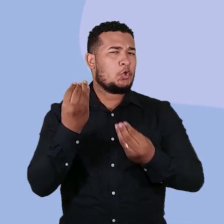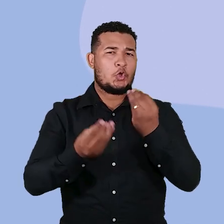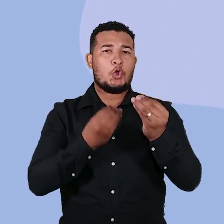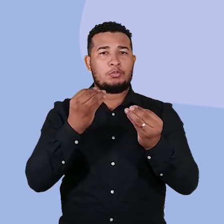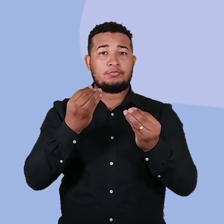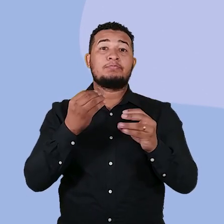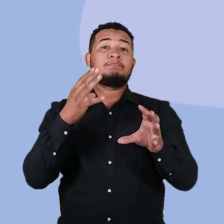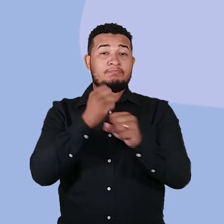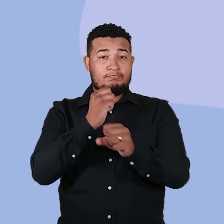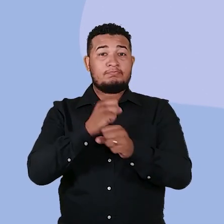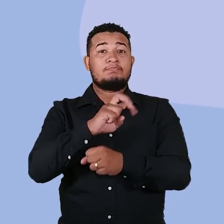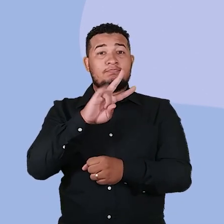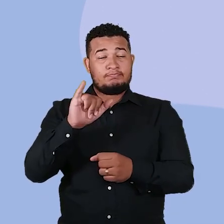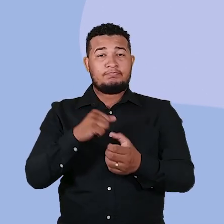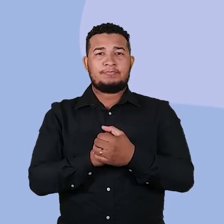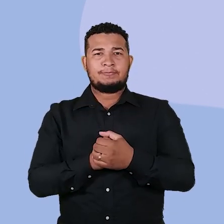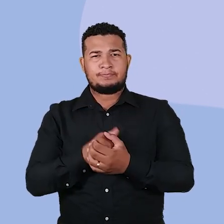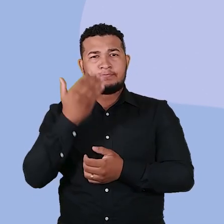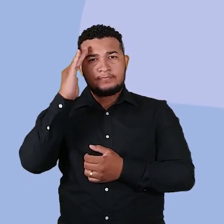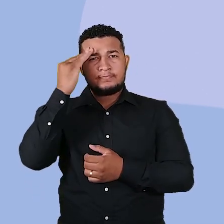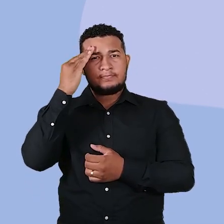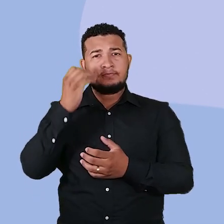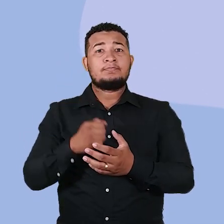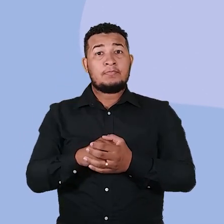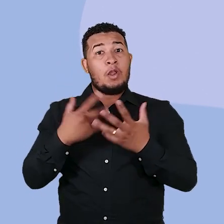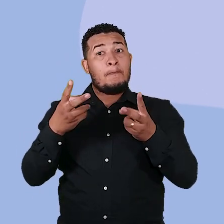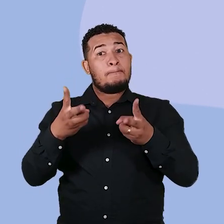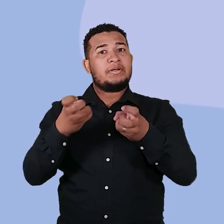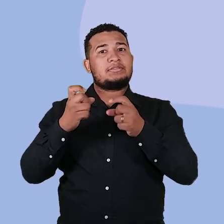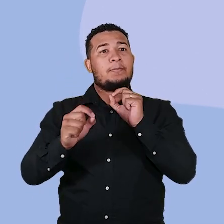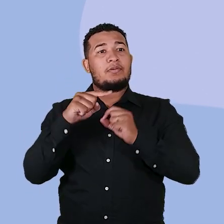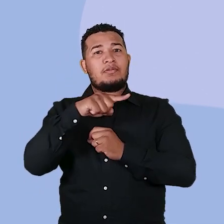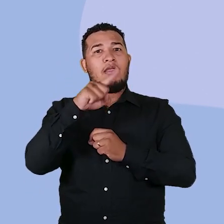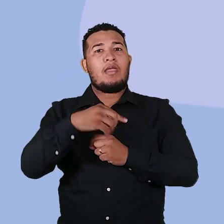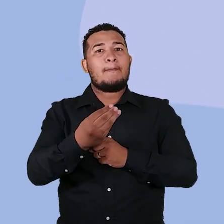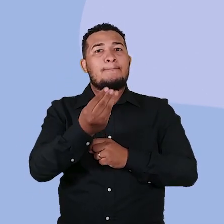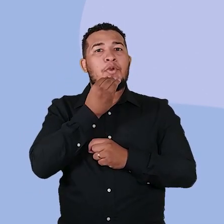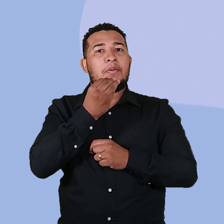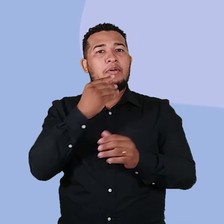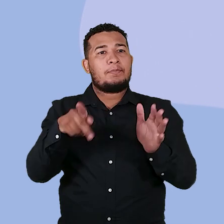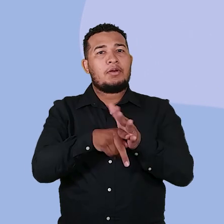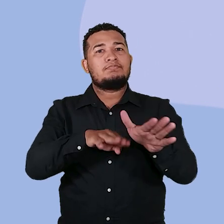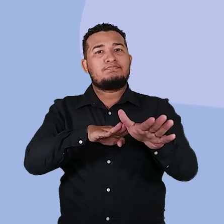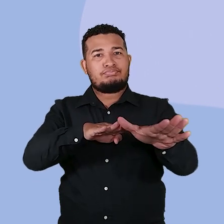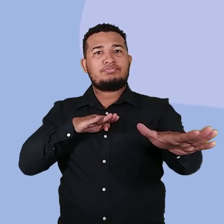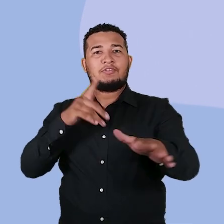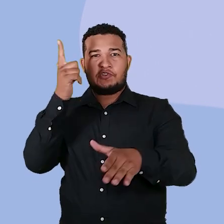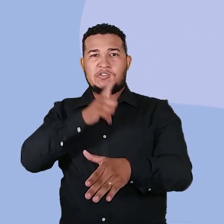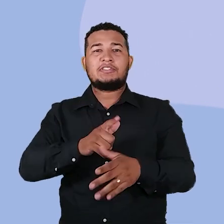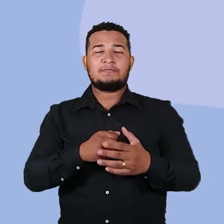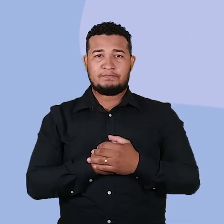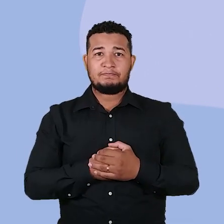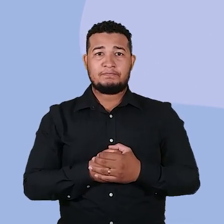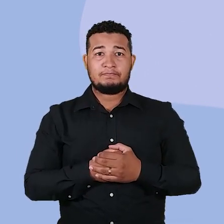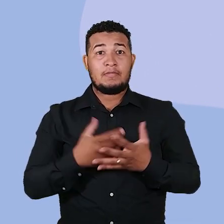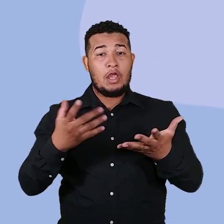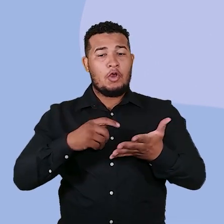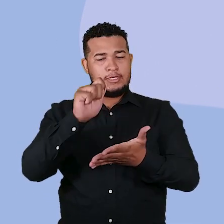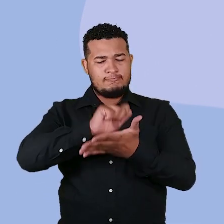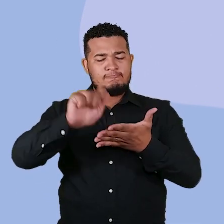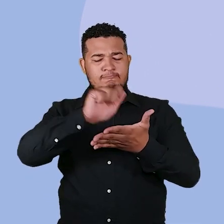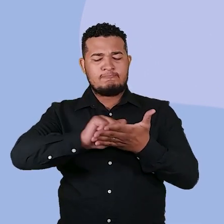não ter engarrafamento entendeu isso observe que essa é a probabilidade de acontecer o